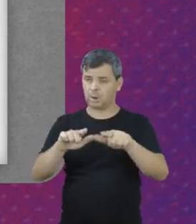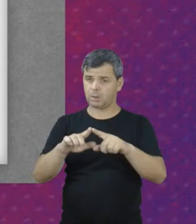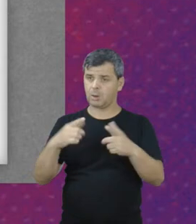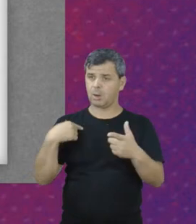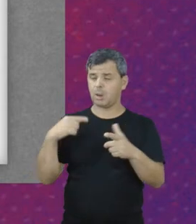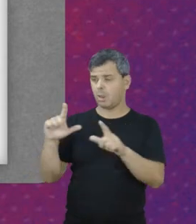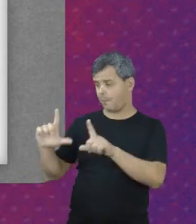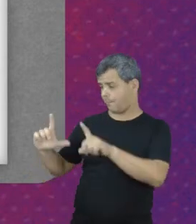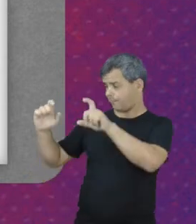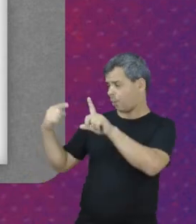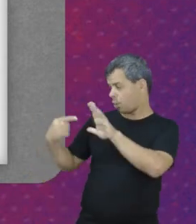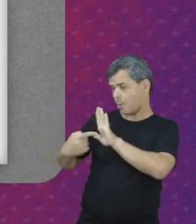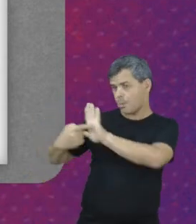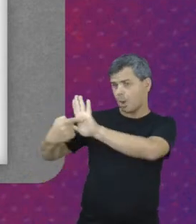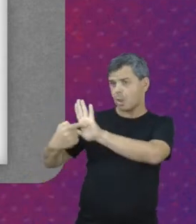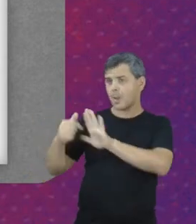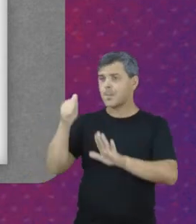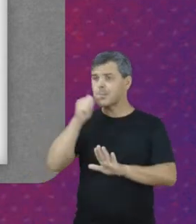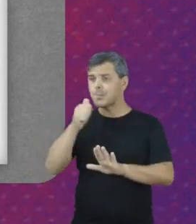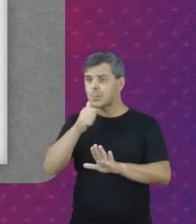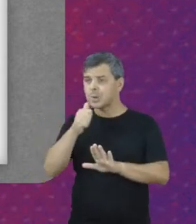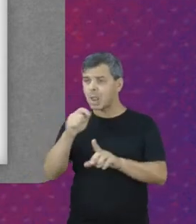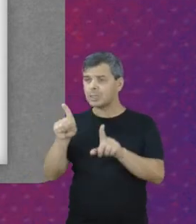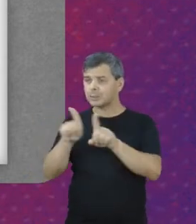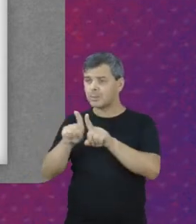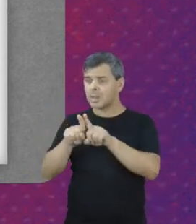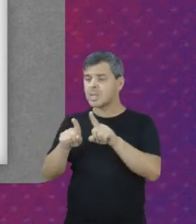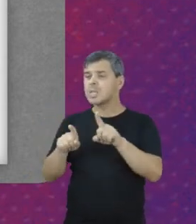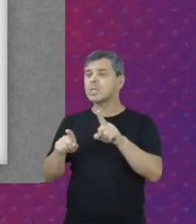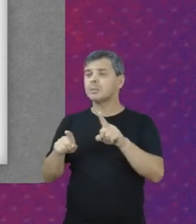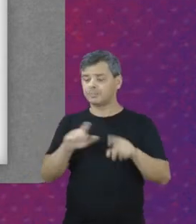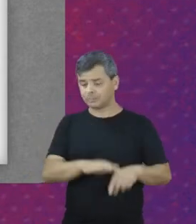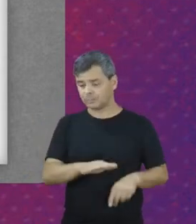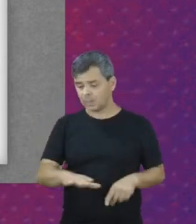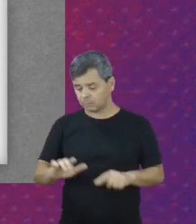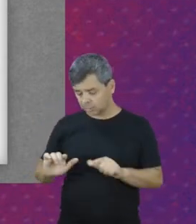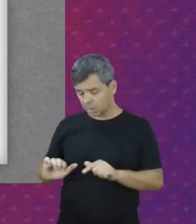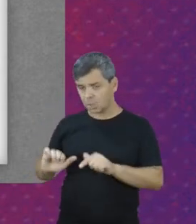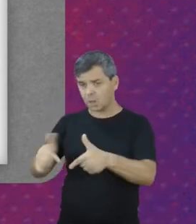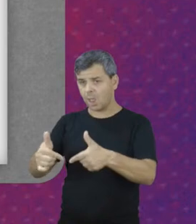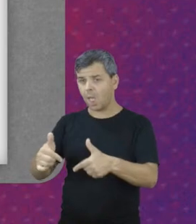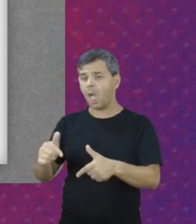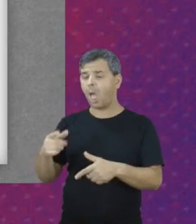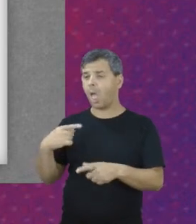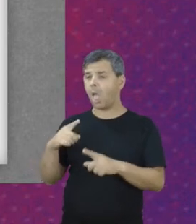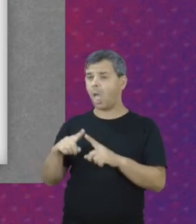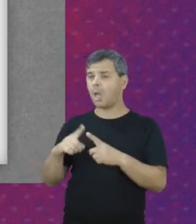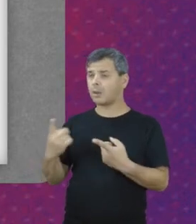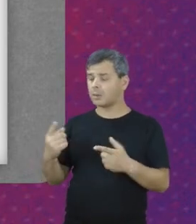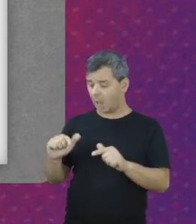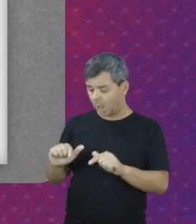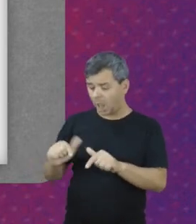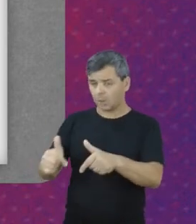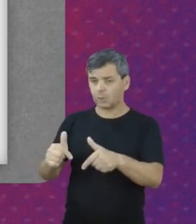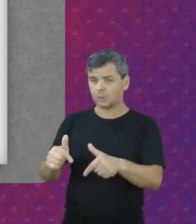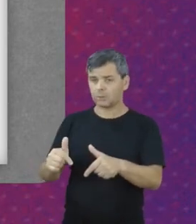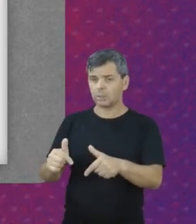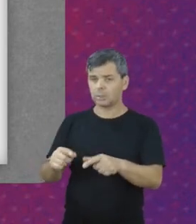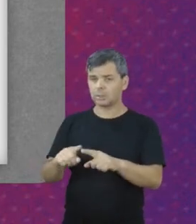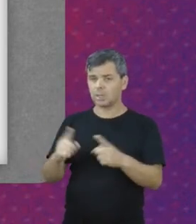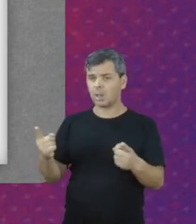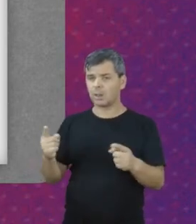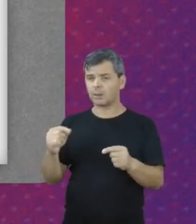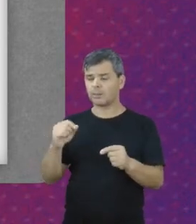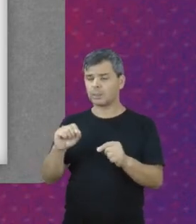foto emblemática, mulheres e crianças estão juntas na luta. É importante a gente ponderar que a luta das